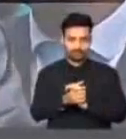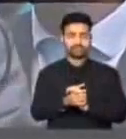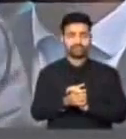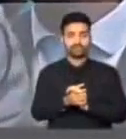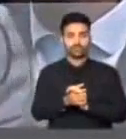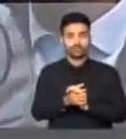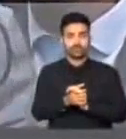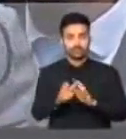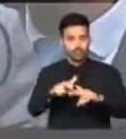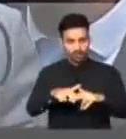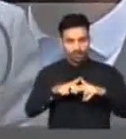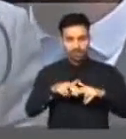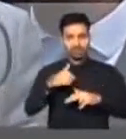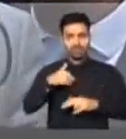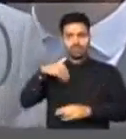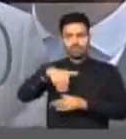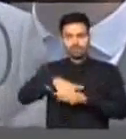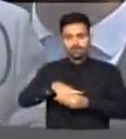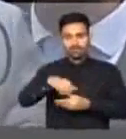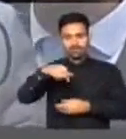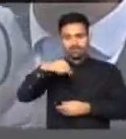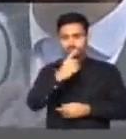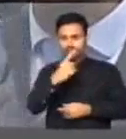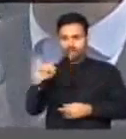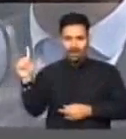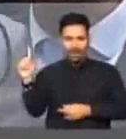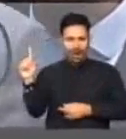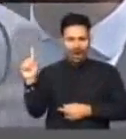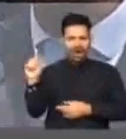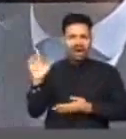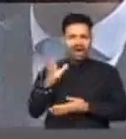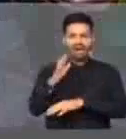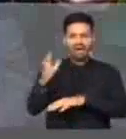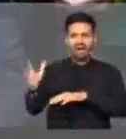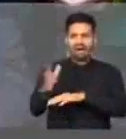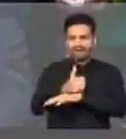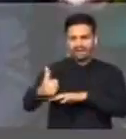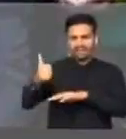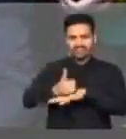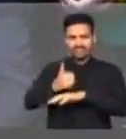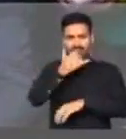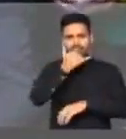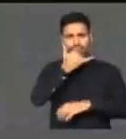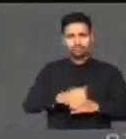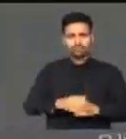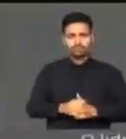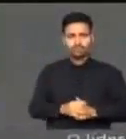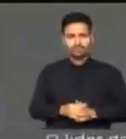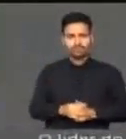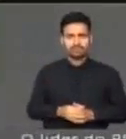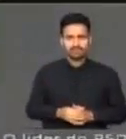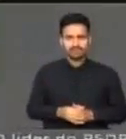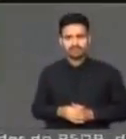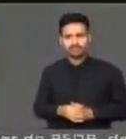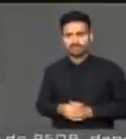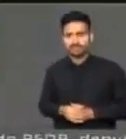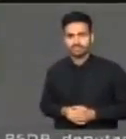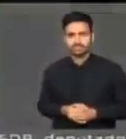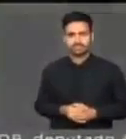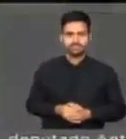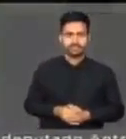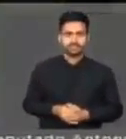isso o meu voto é não ao golpe. Deputado Helder Salomão, do PT do Espírito Santo,